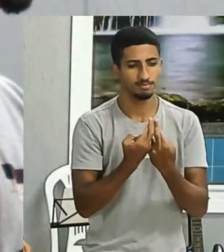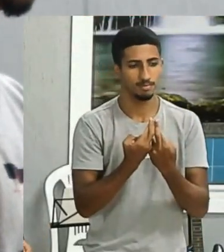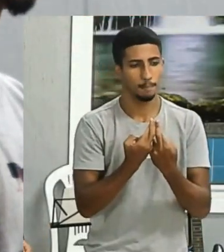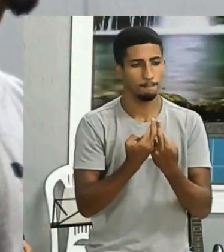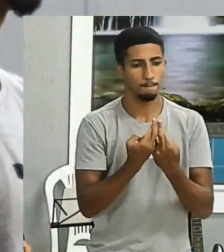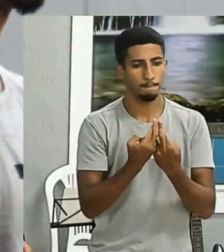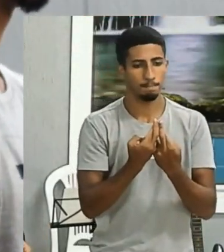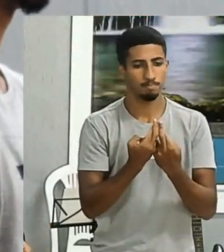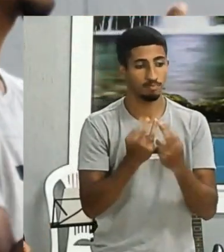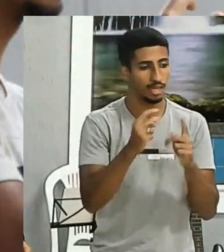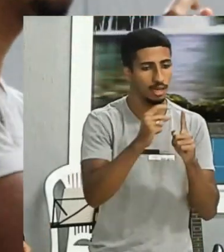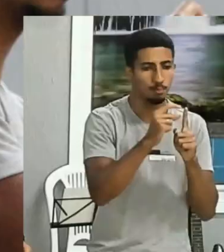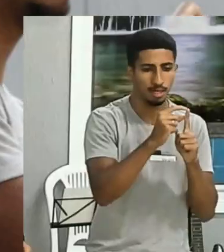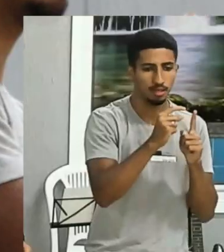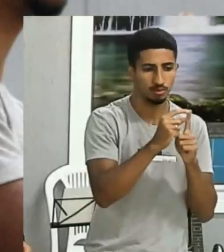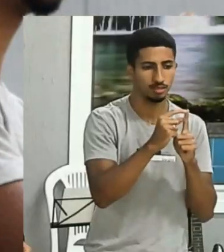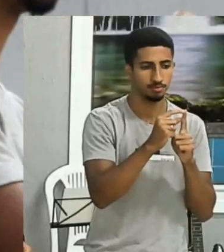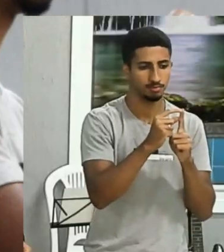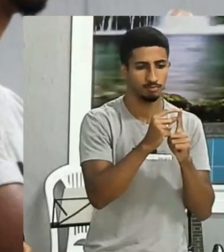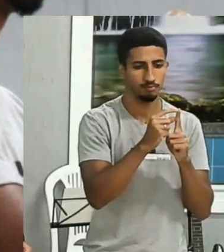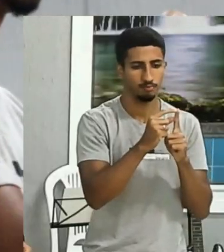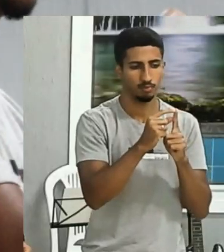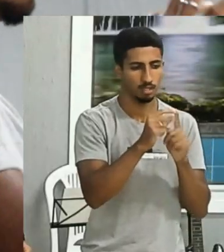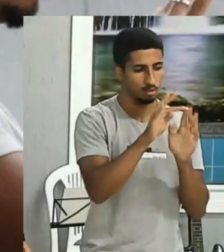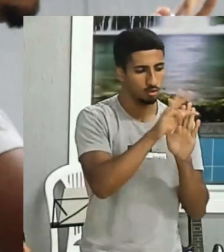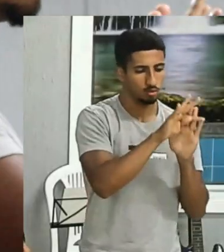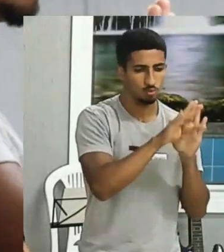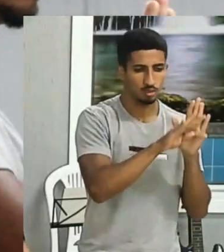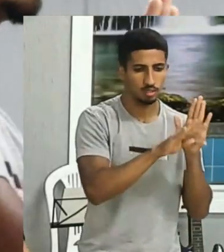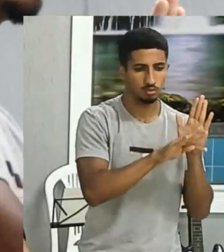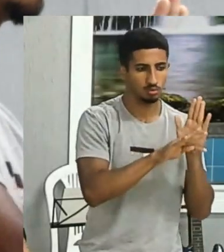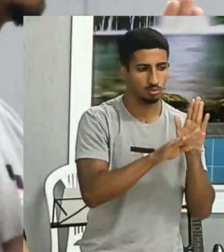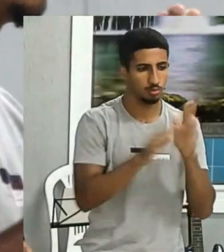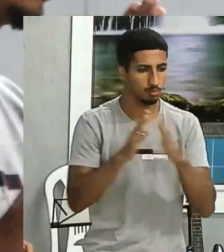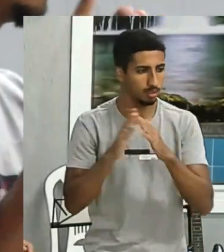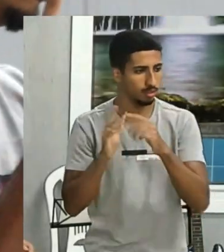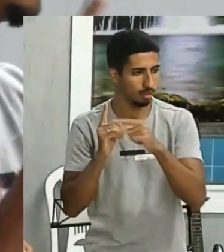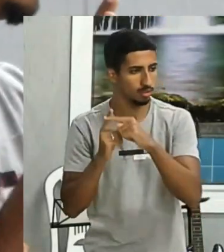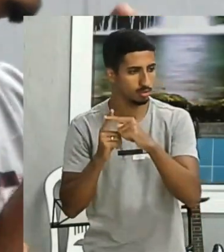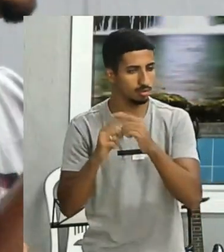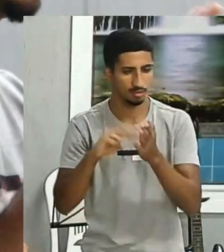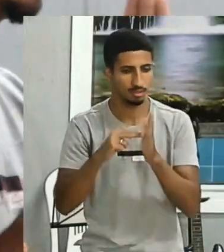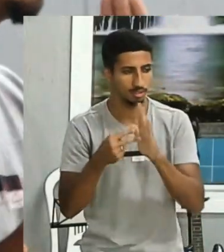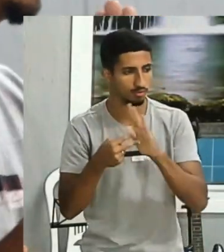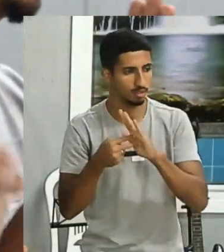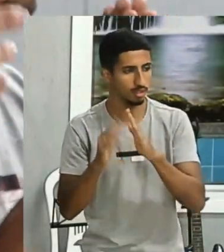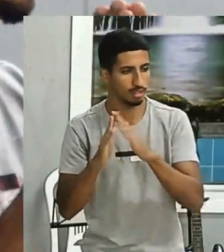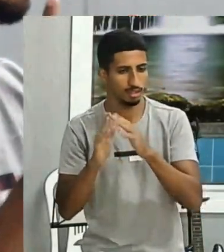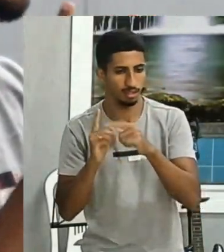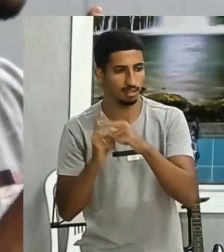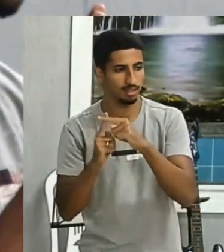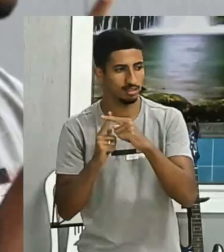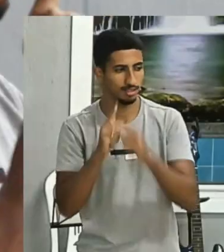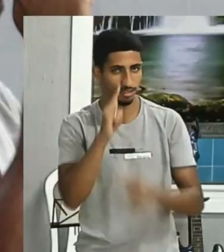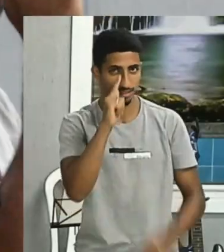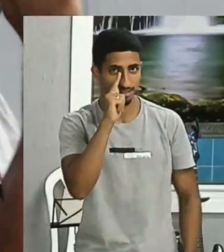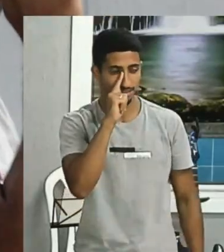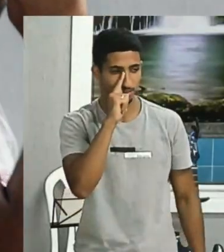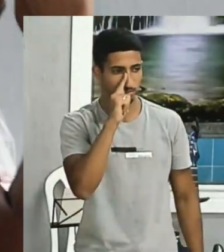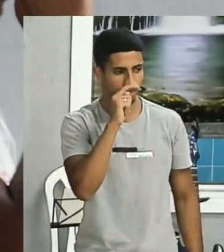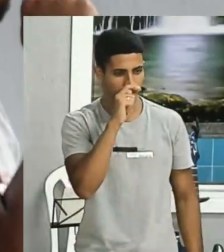A palavra usada para igreja, em grego,